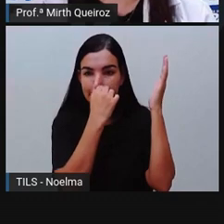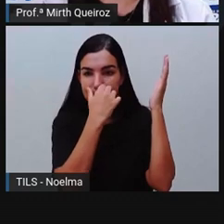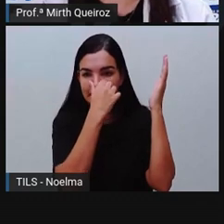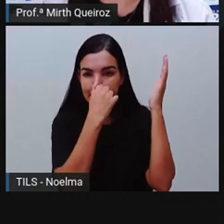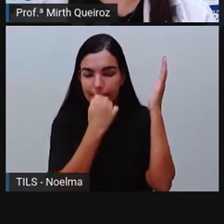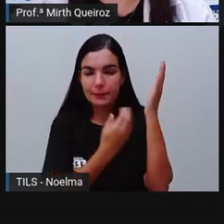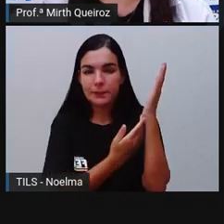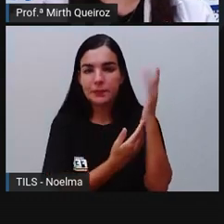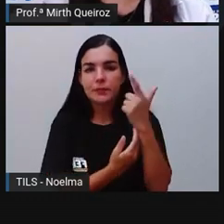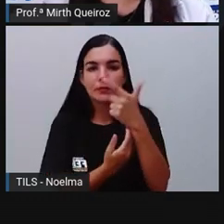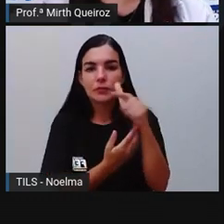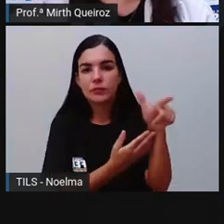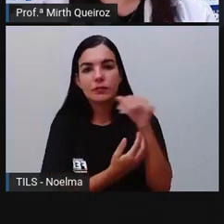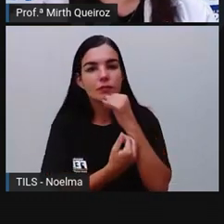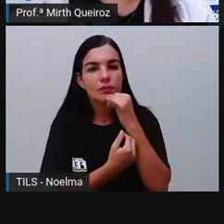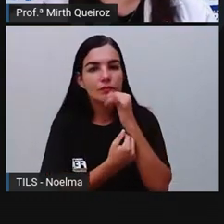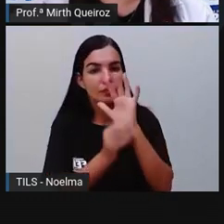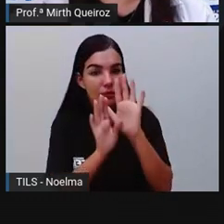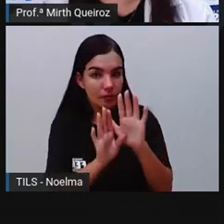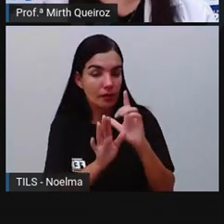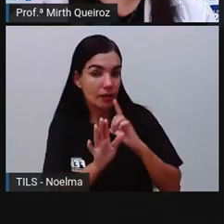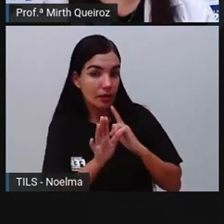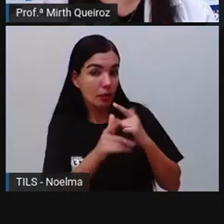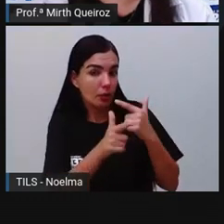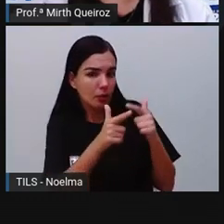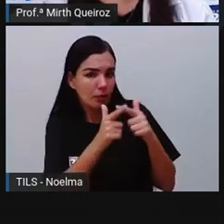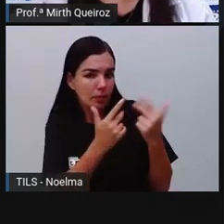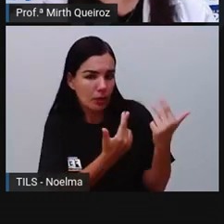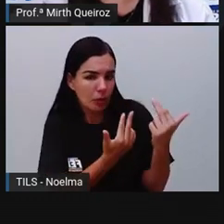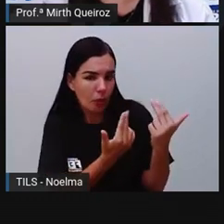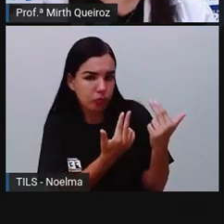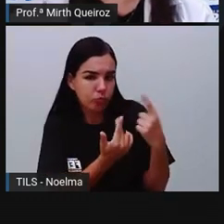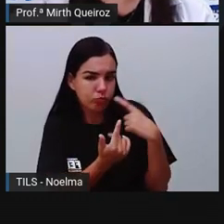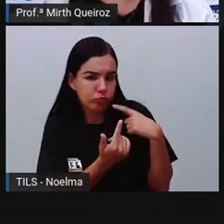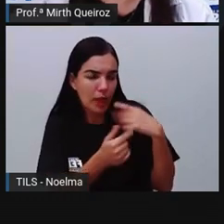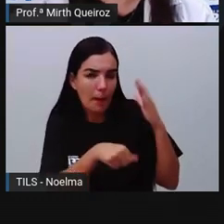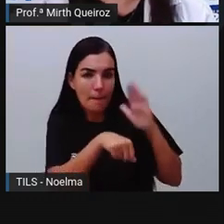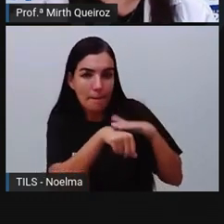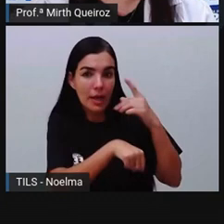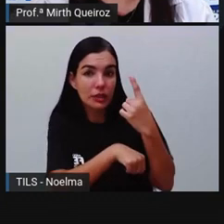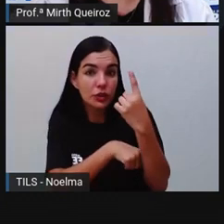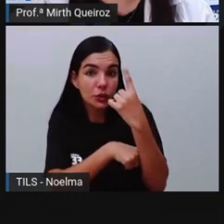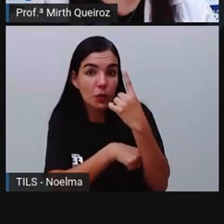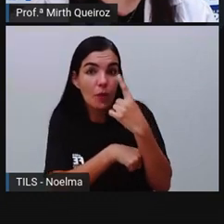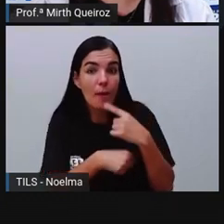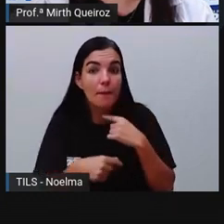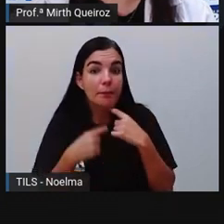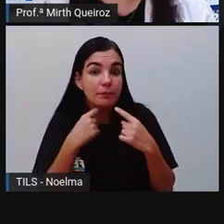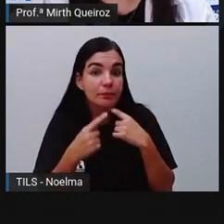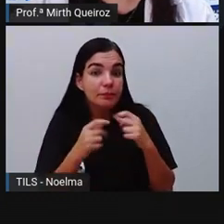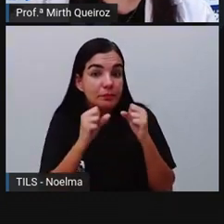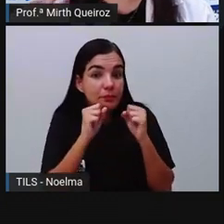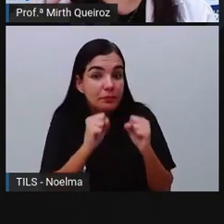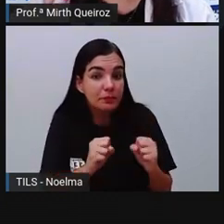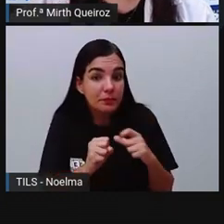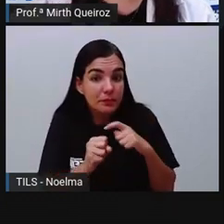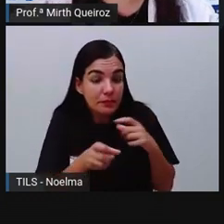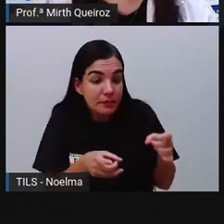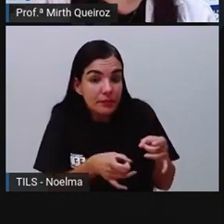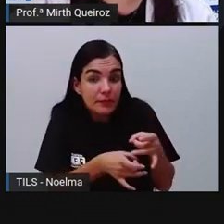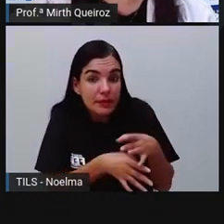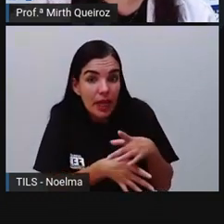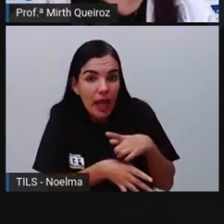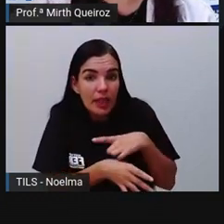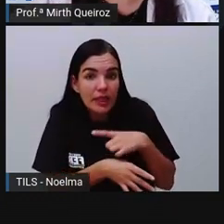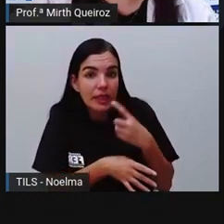exemplo. Para o mesmo problema, há mais de uma possibilidade de resolução. Há